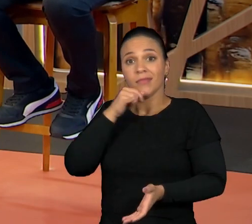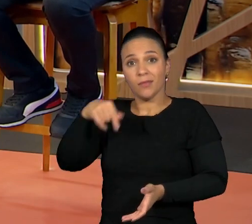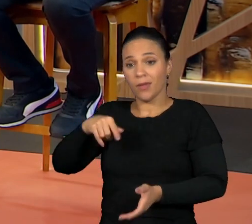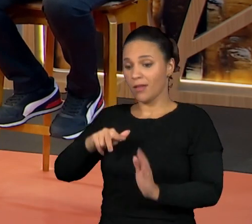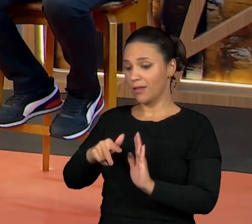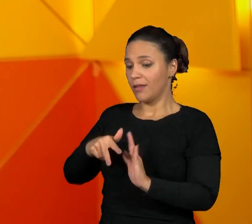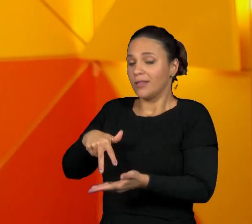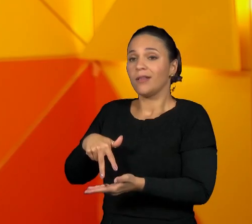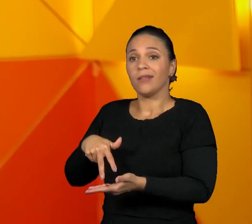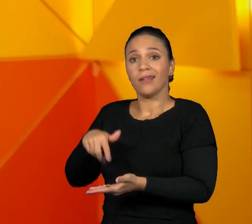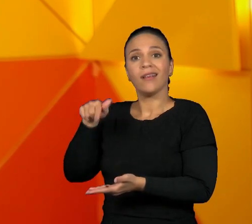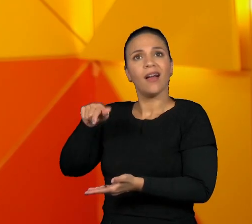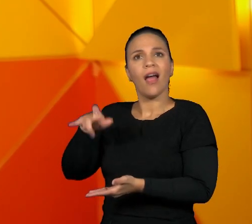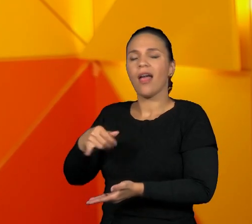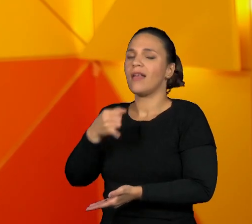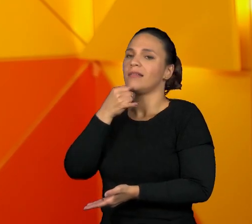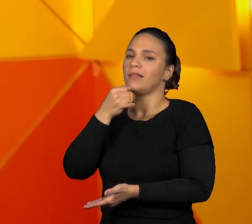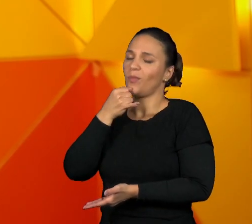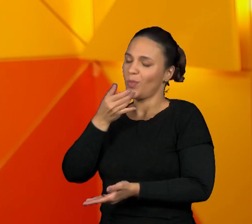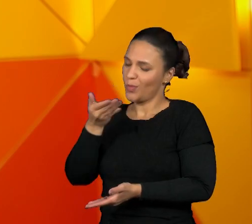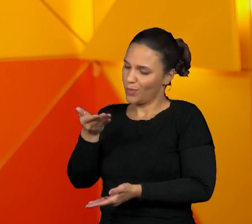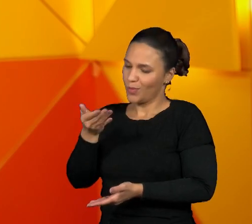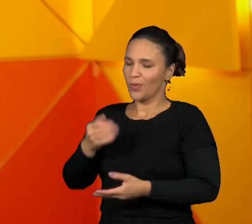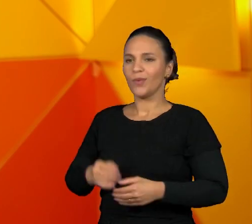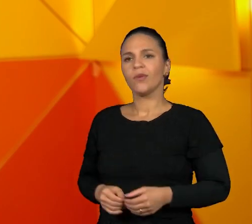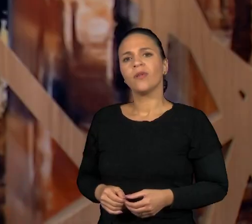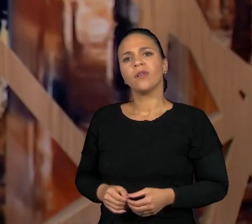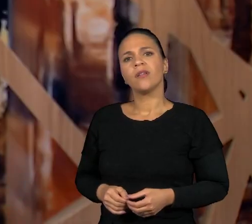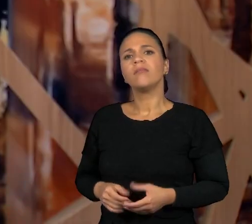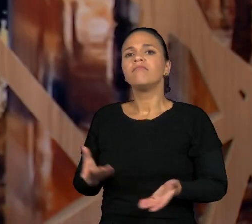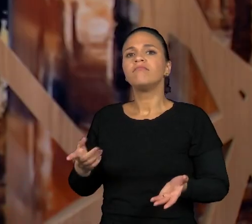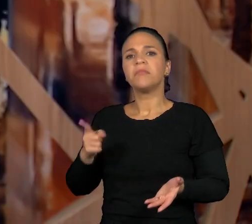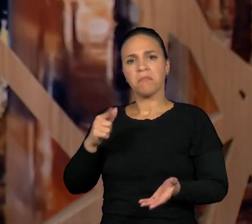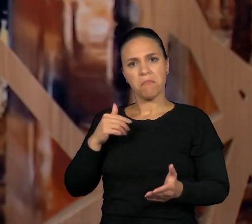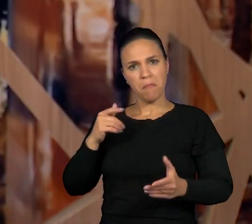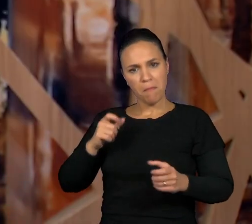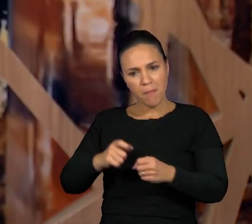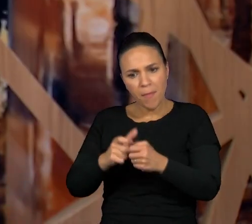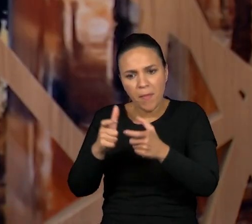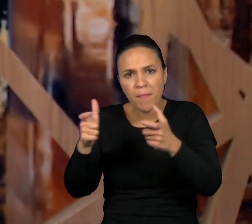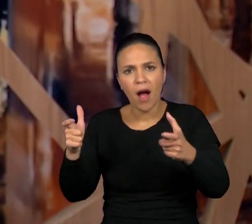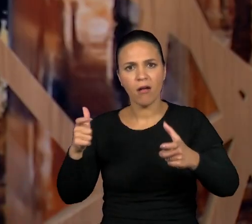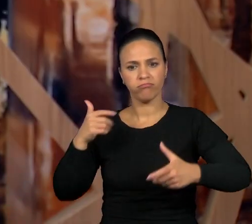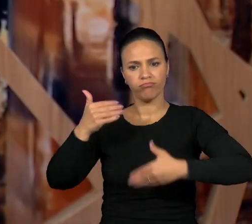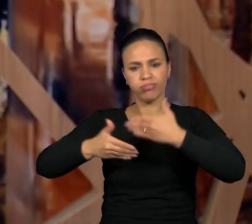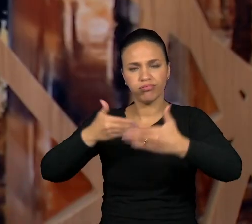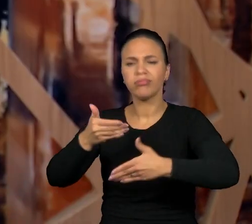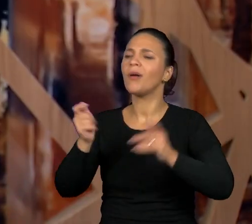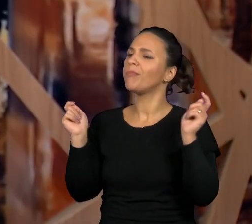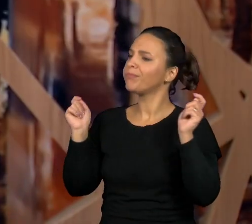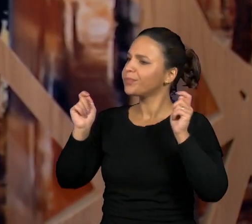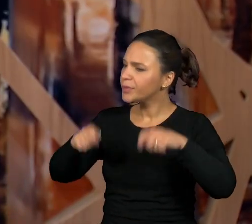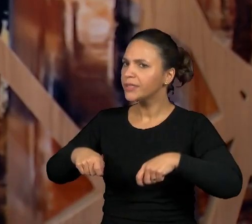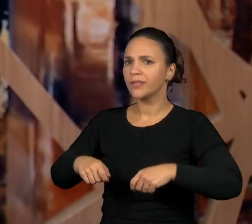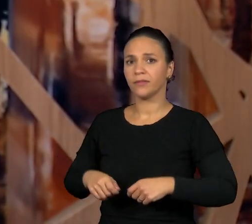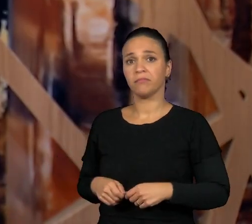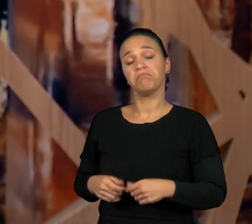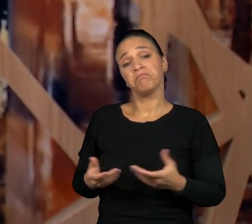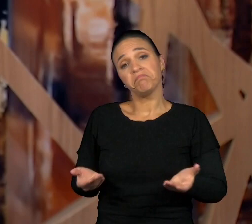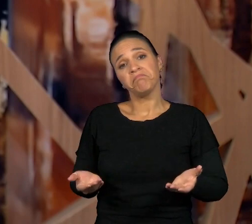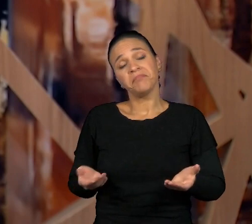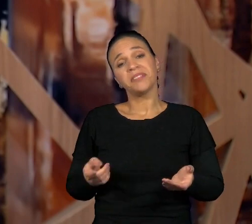é um exemplo de que esse avanço é possível. Sim. E de que,